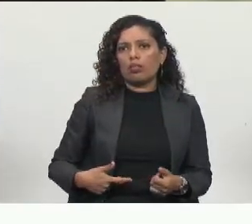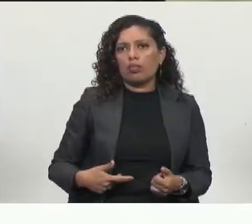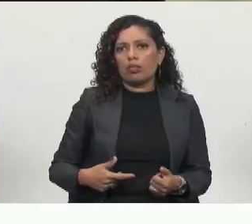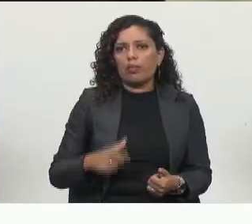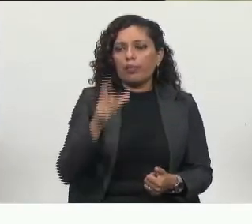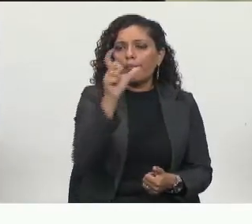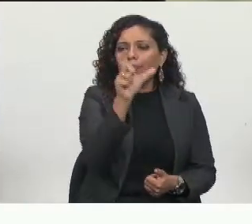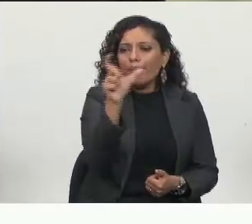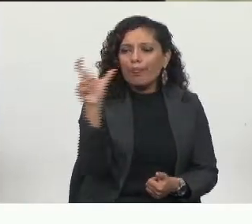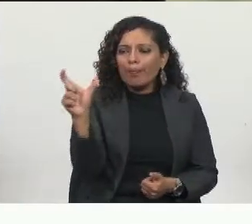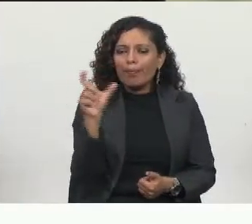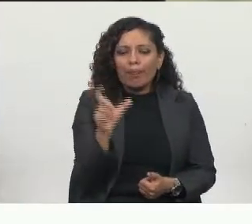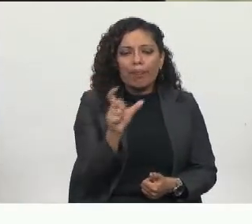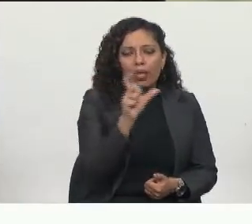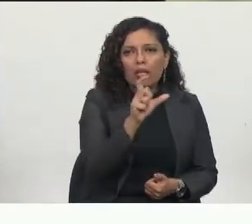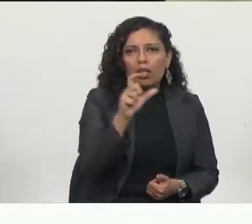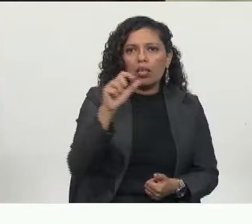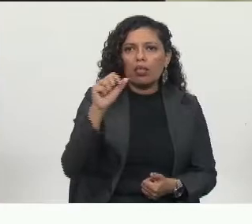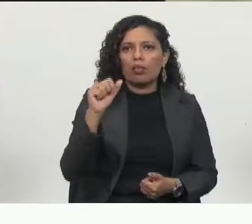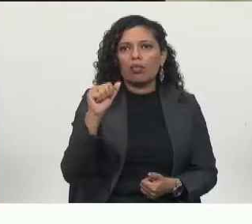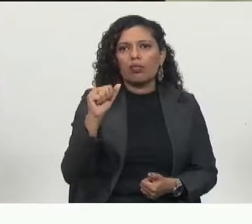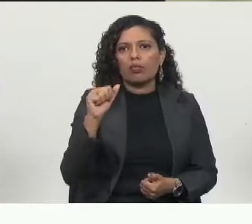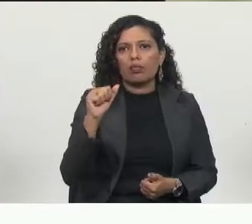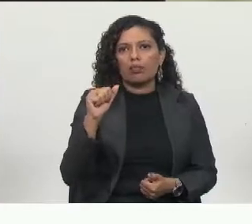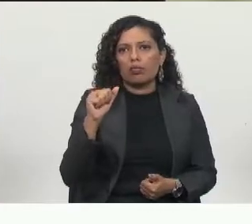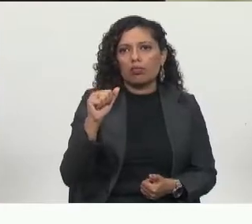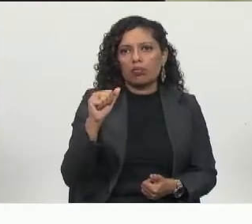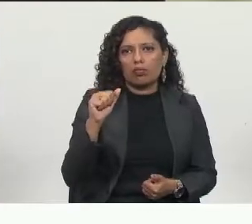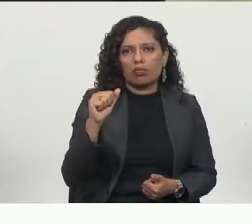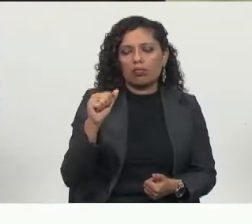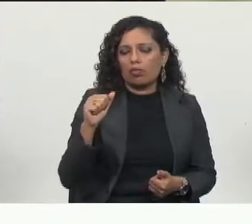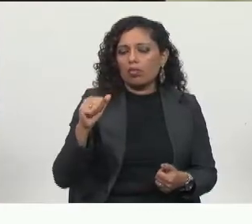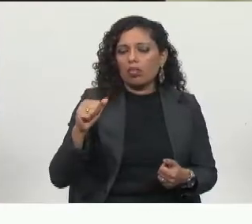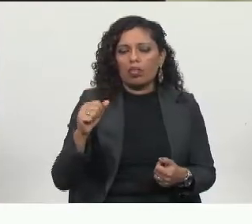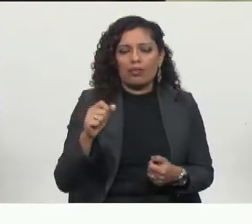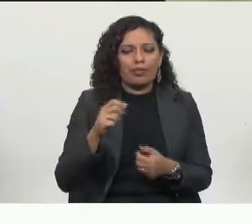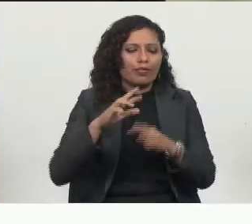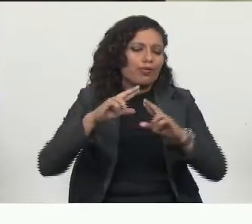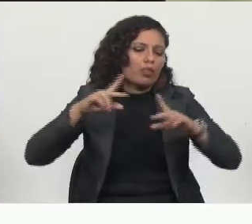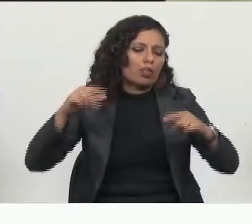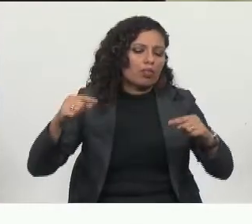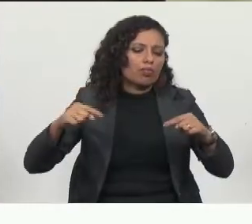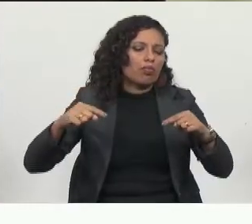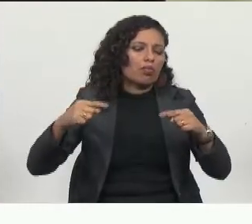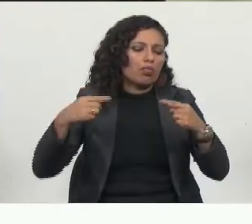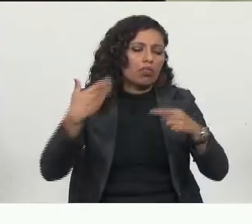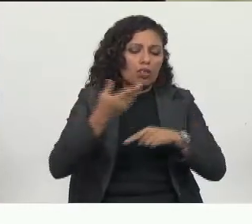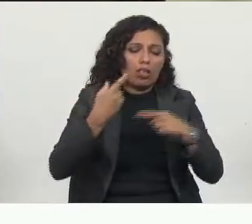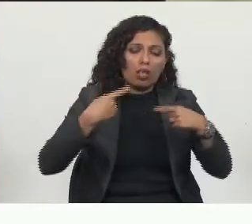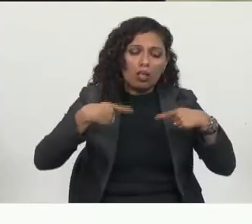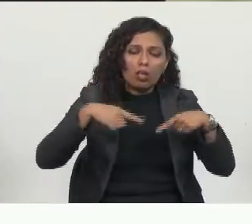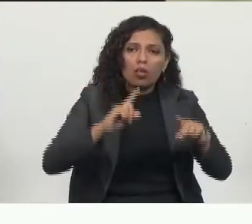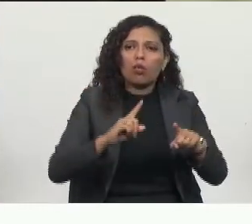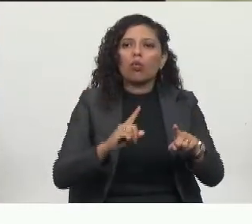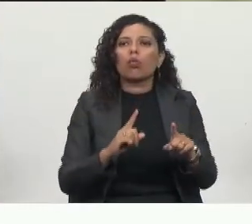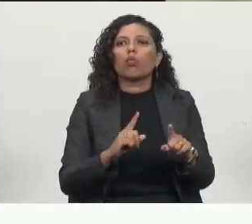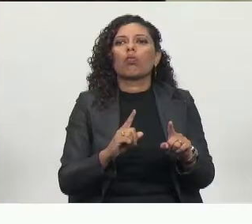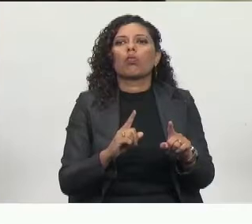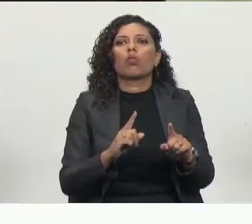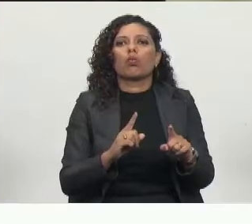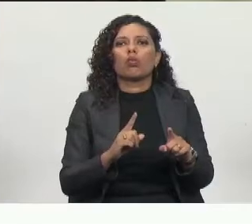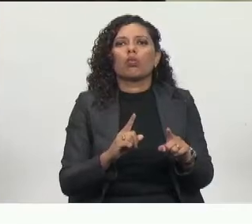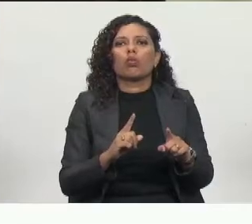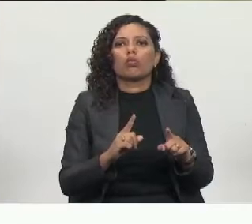adjacências, isso fere até o princípio constitucional do poder de ir e vir das pessoas que possuem